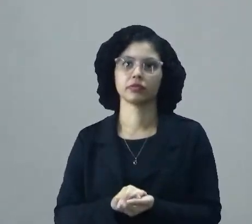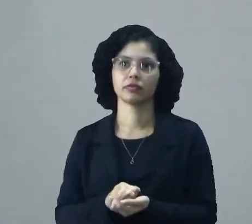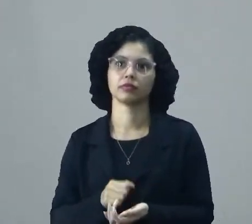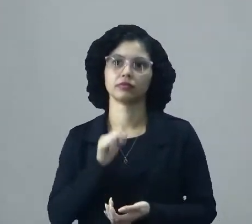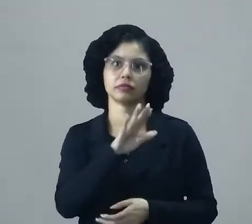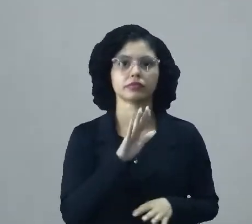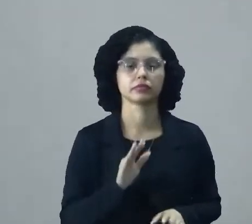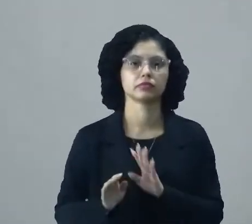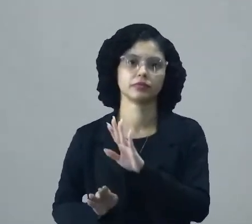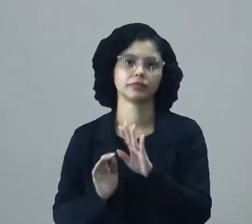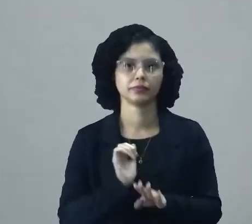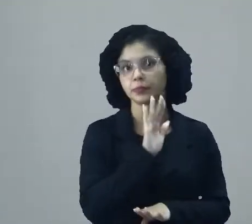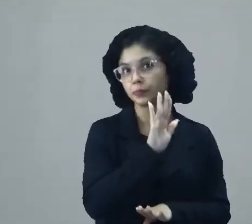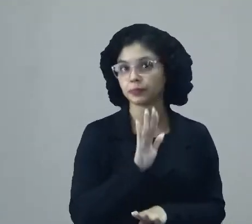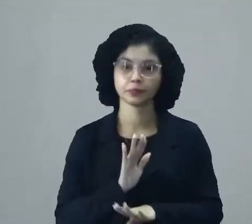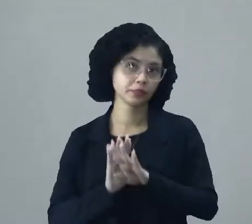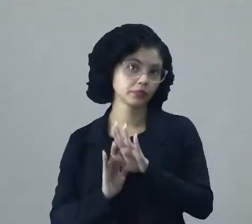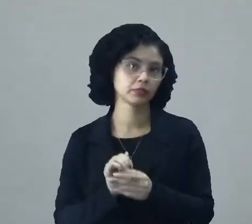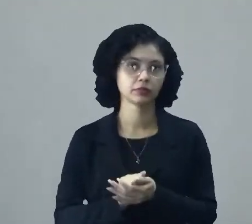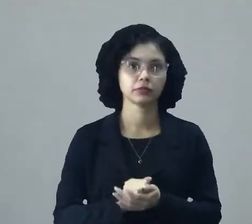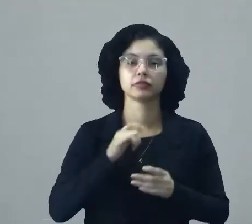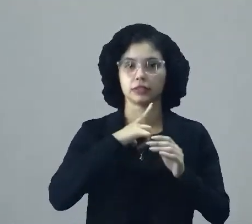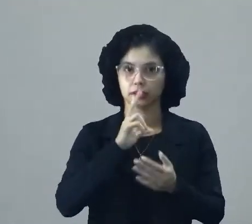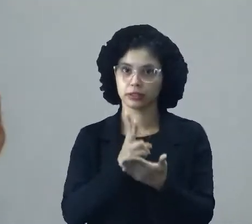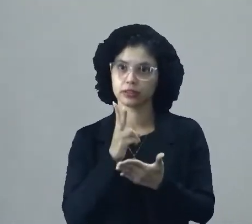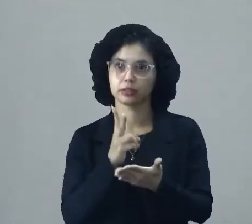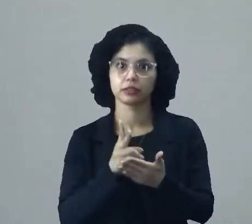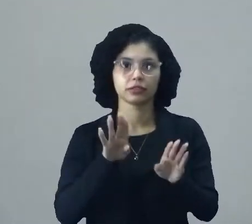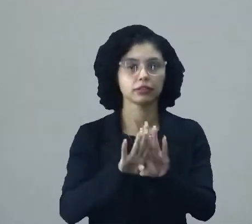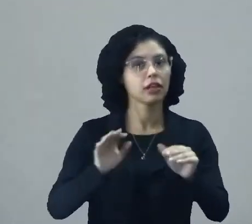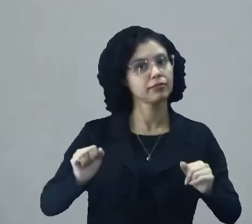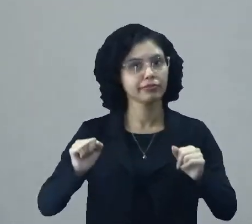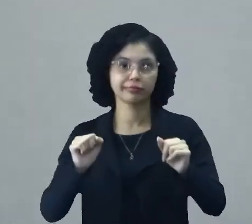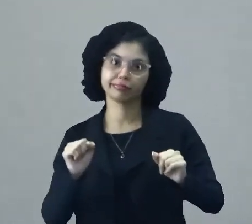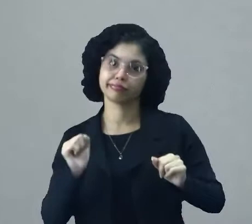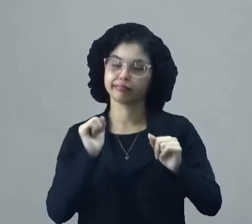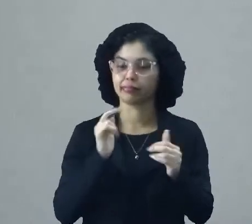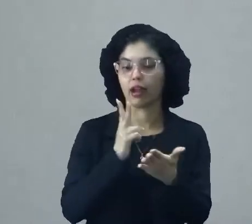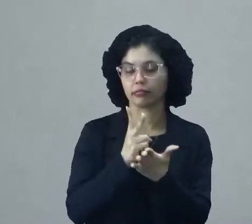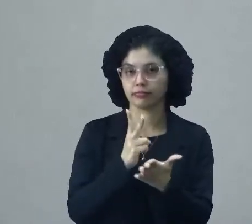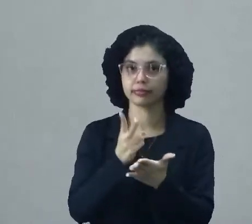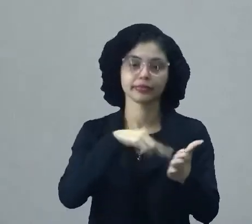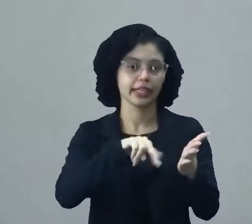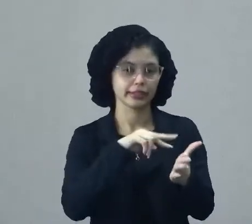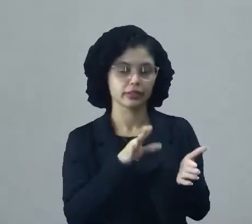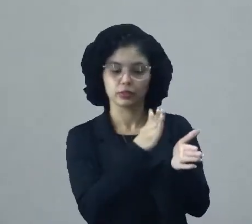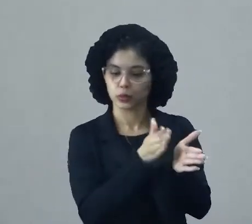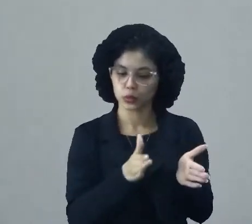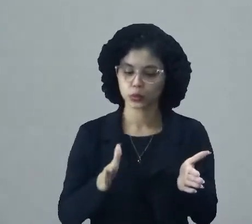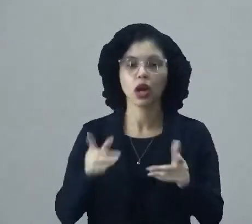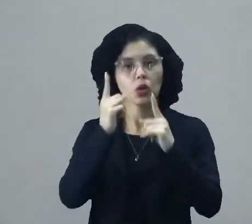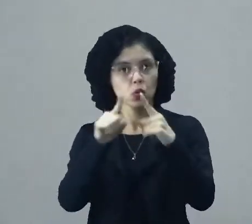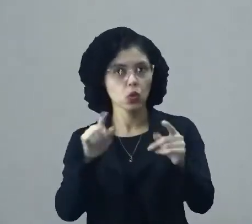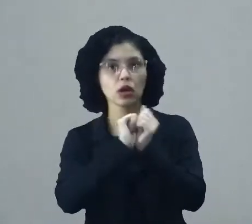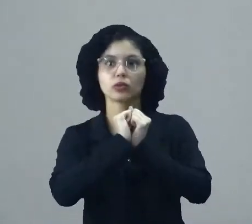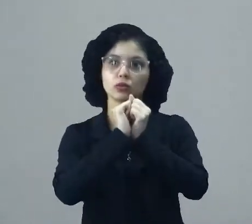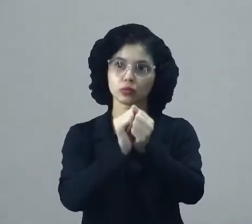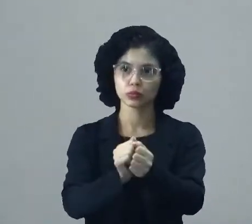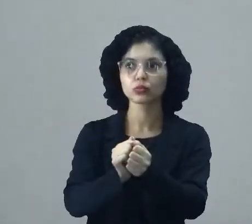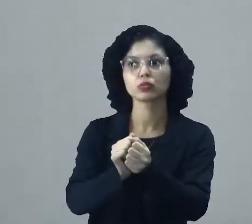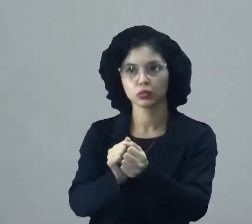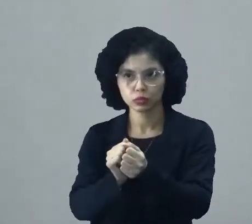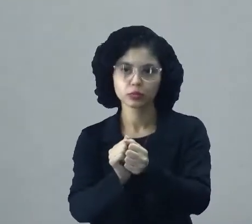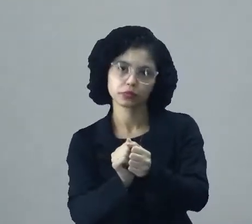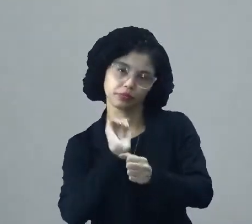7 e 8, para um lado, para o outro, empurra. Puxa, e aqui a gente vai seguindo. Então, o que seria a